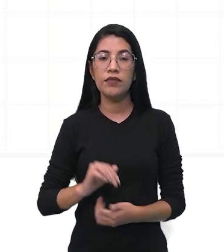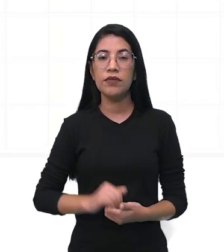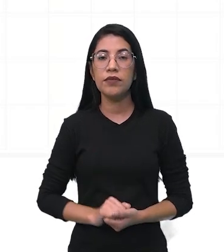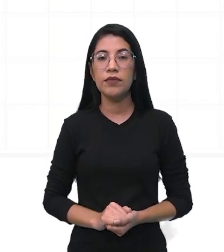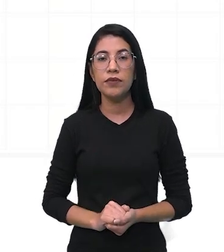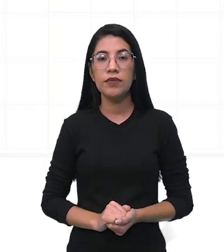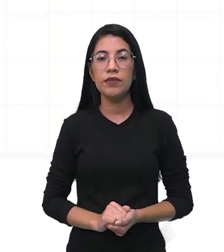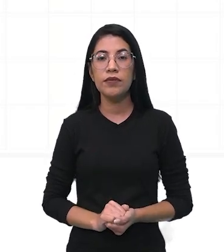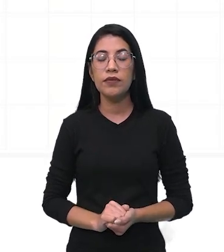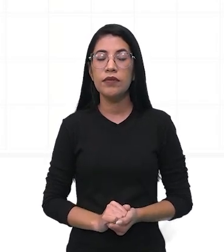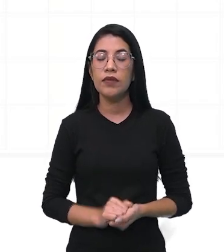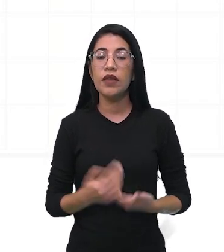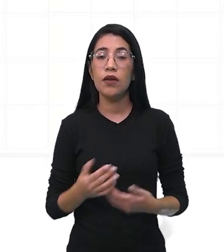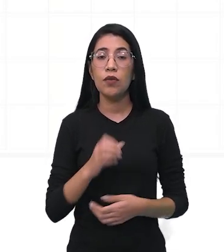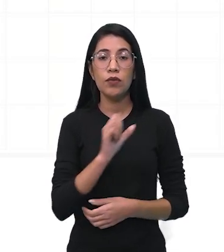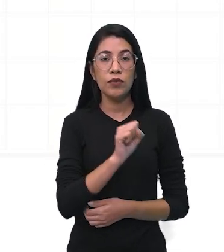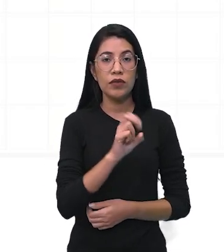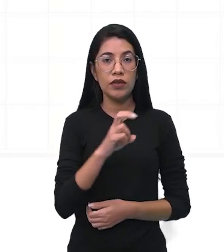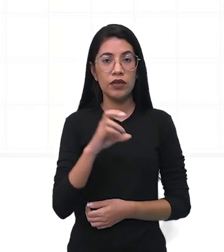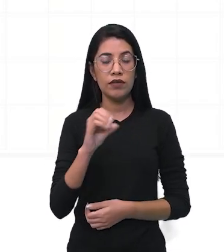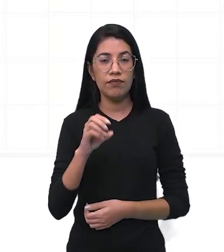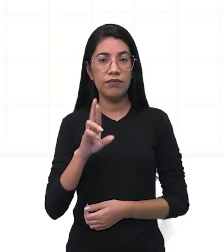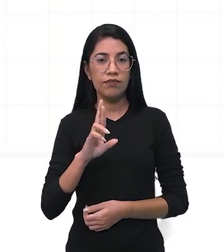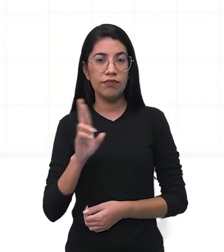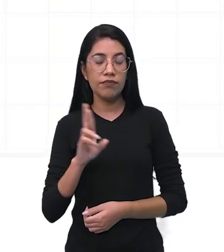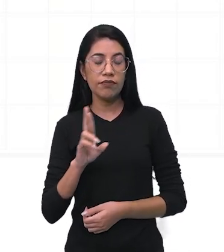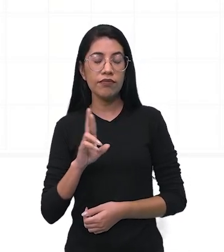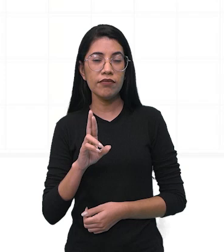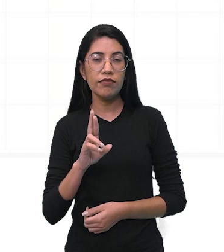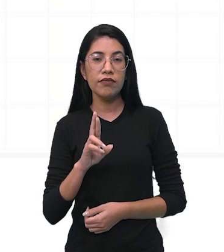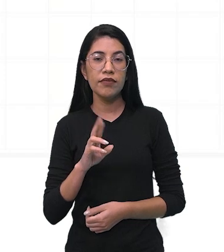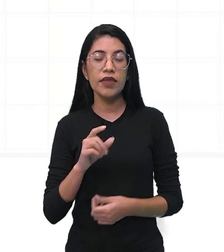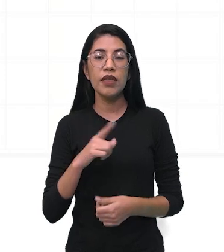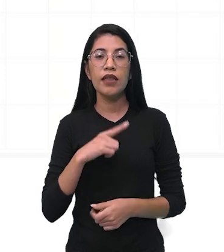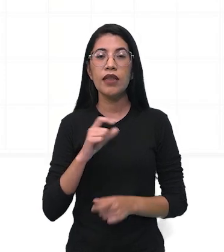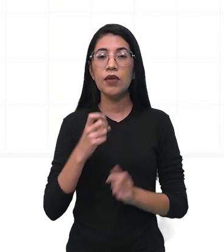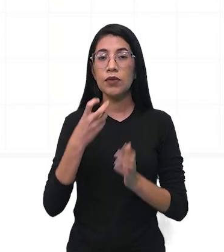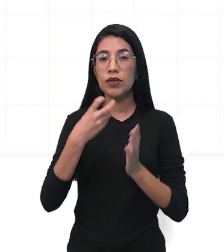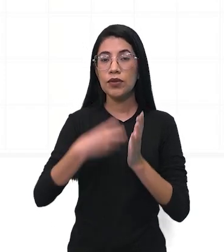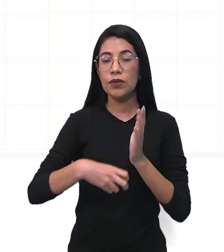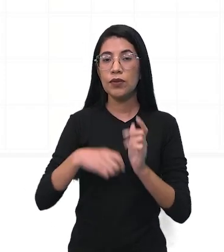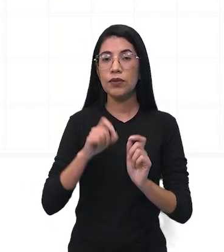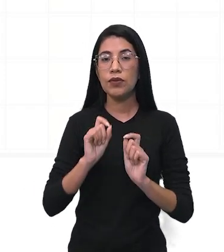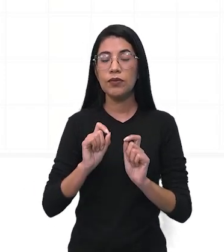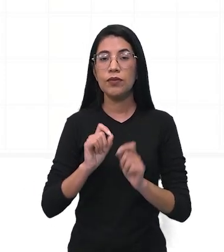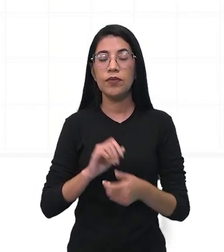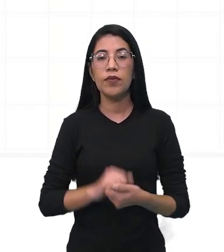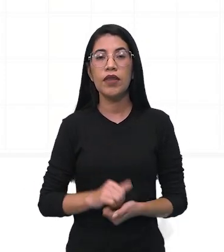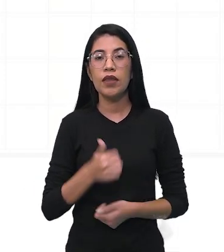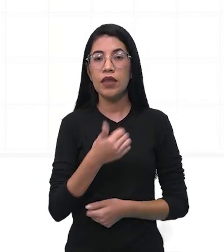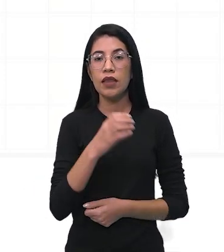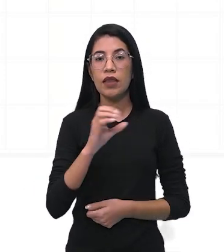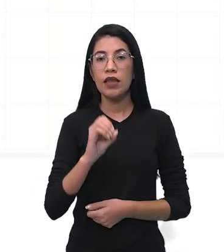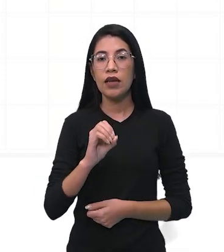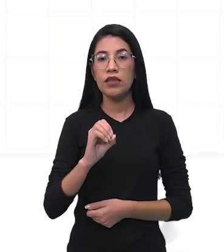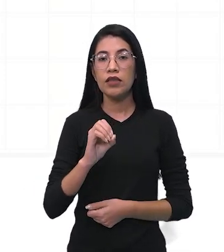Esses 850, ele vai ter um desconto de